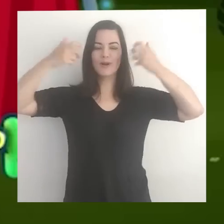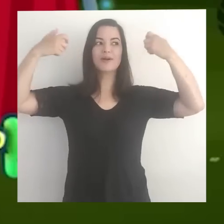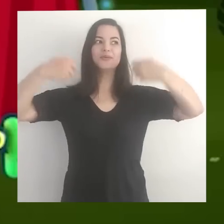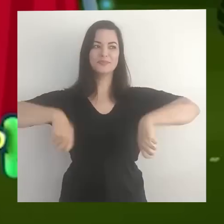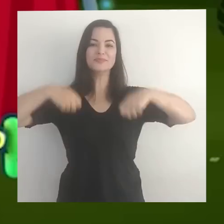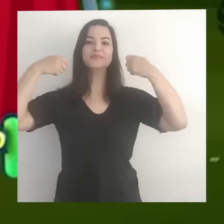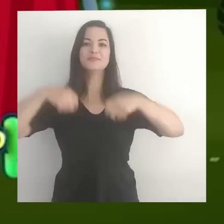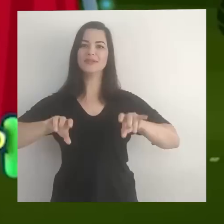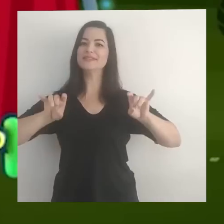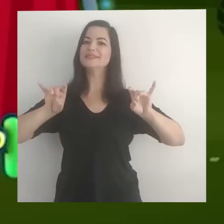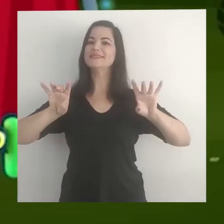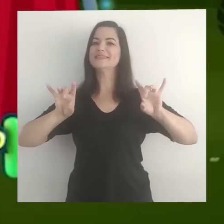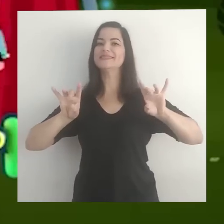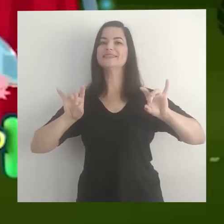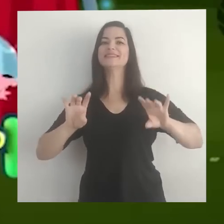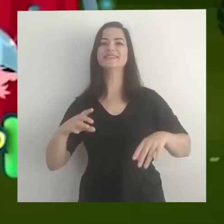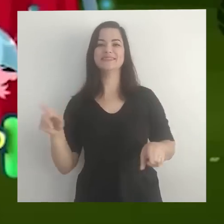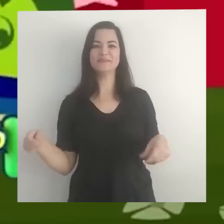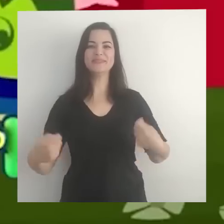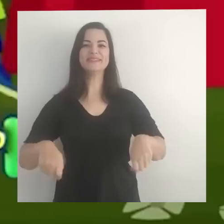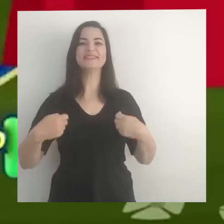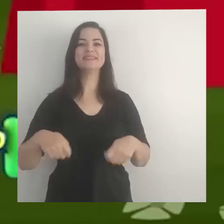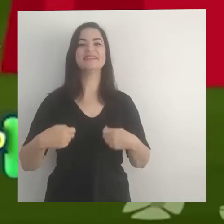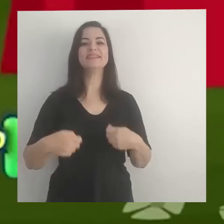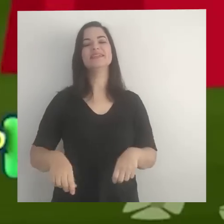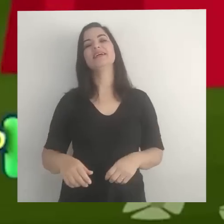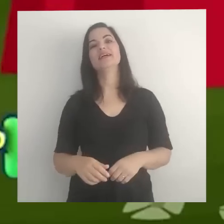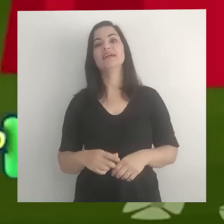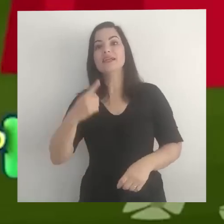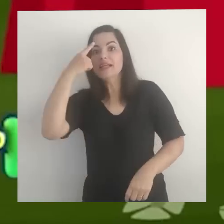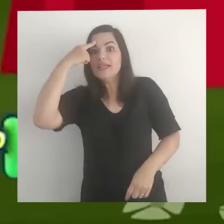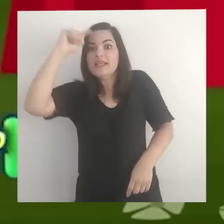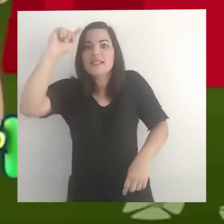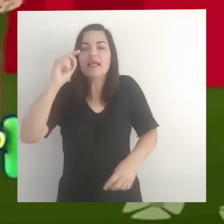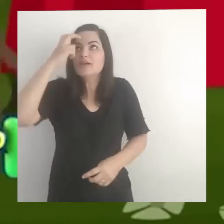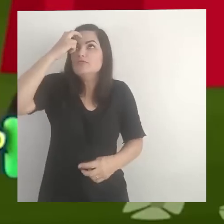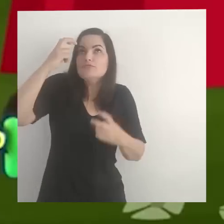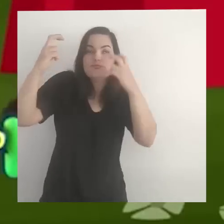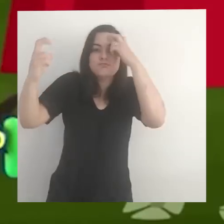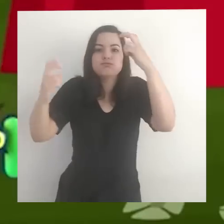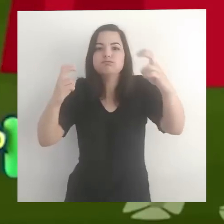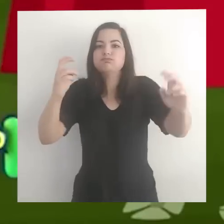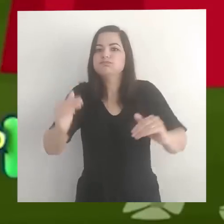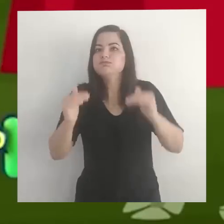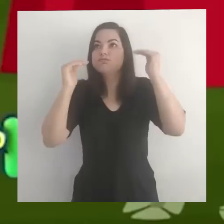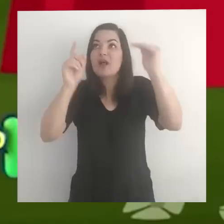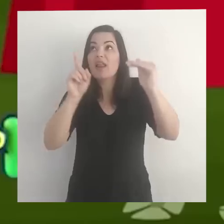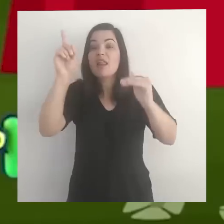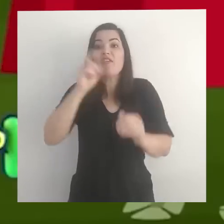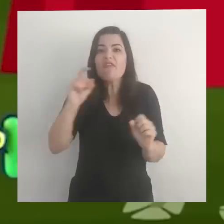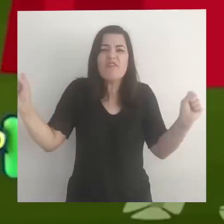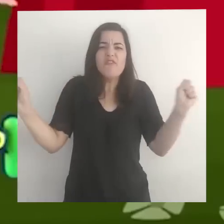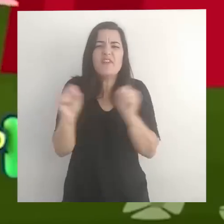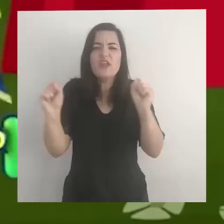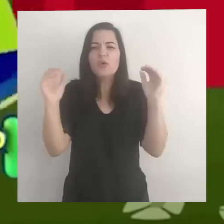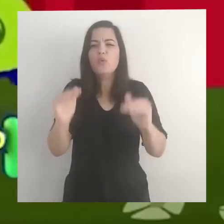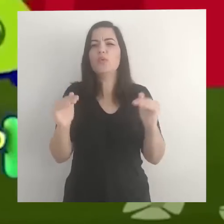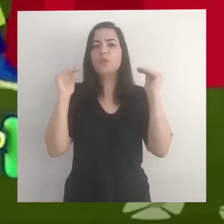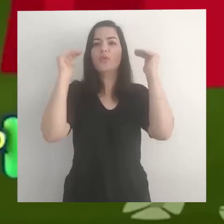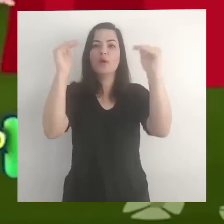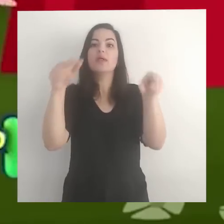seu traje é espacial. Ideia de gênio, já que além do frio em Marte não